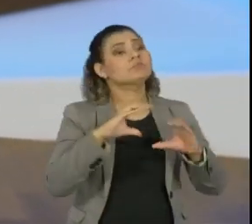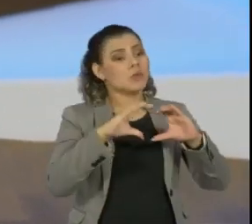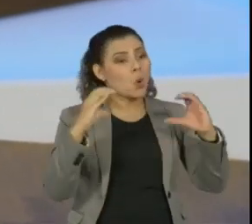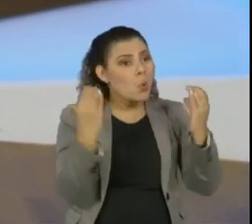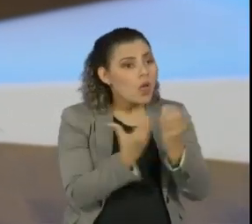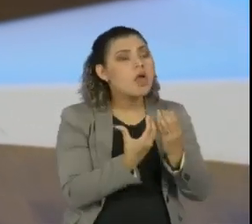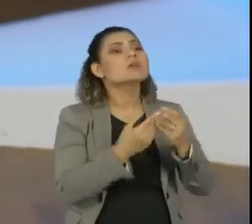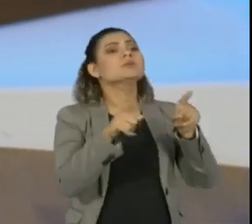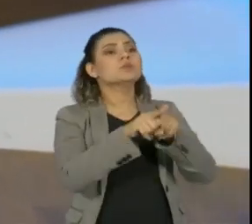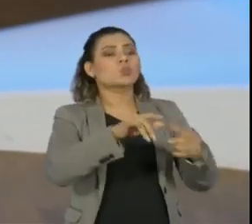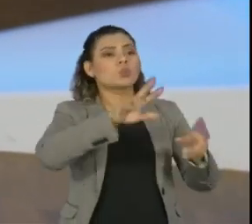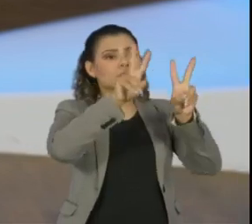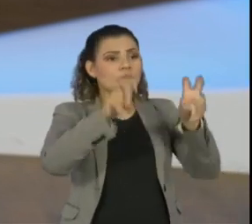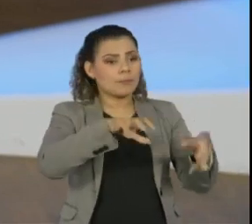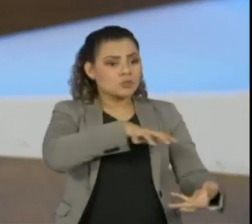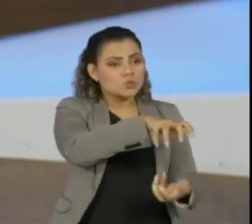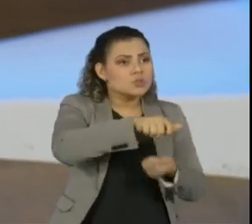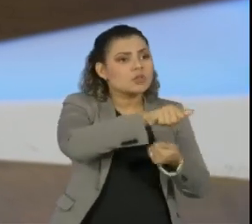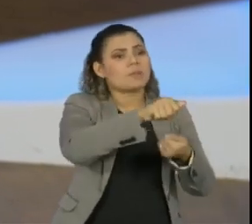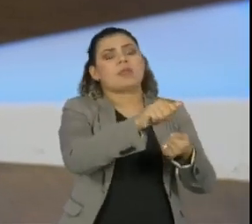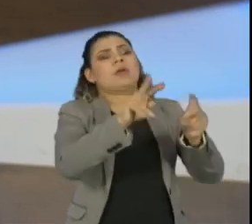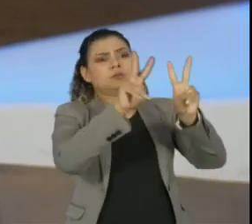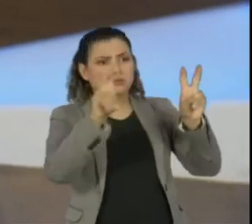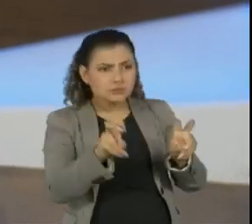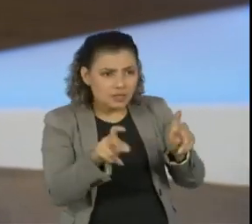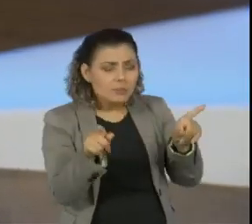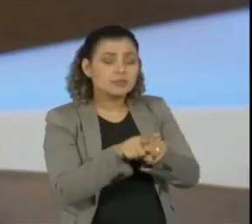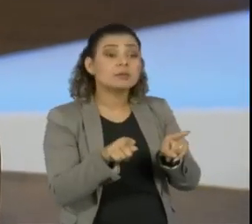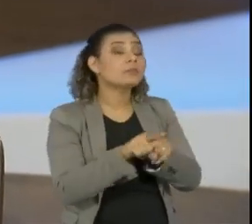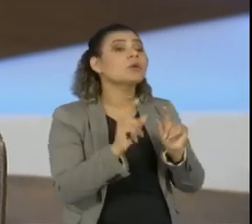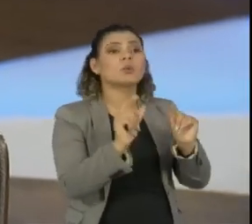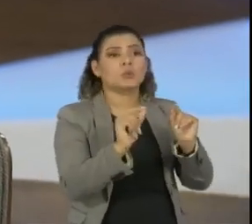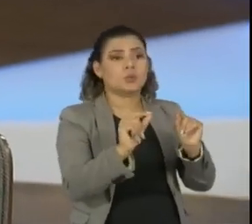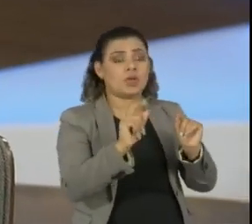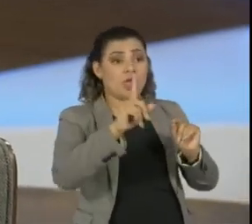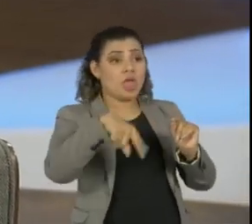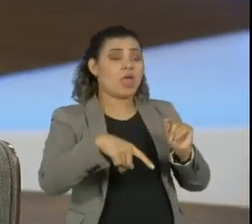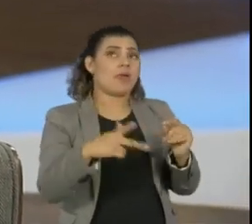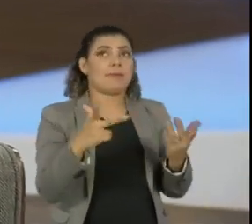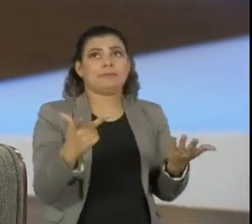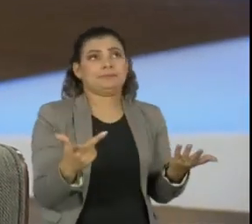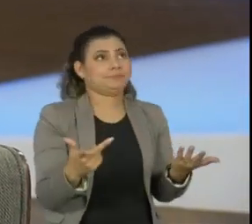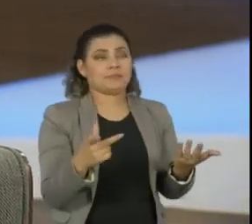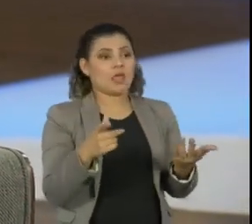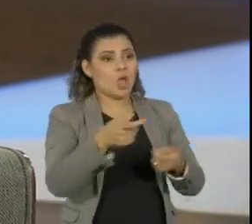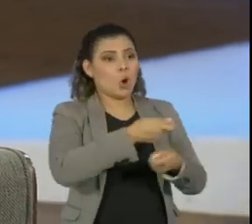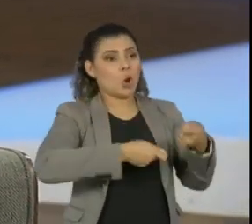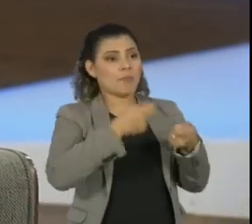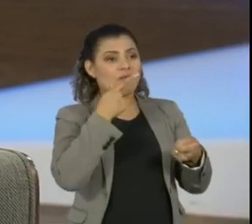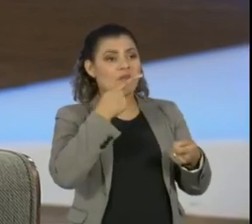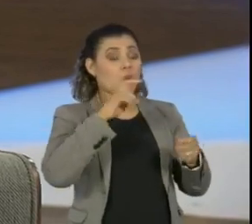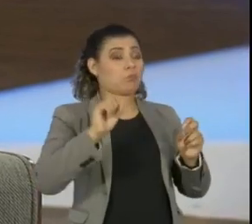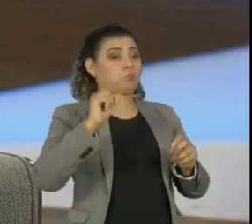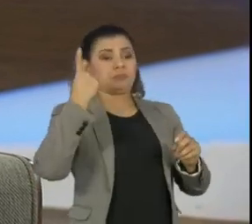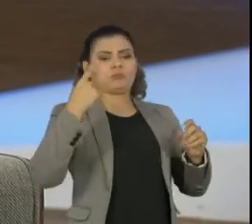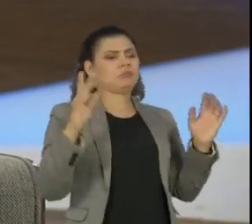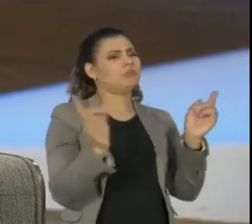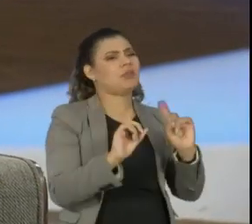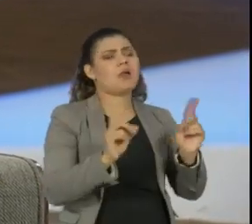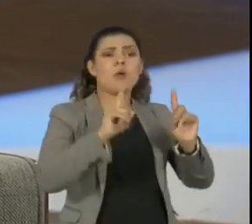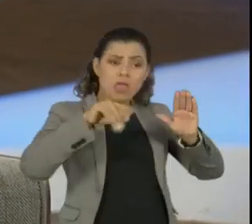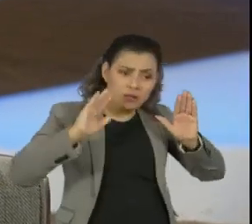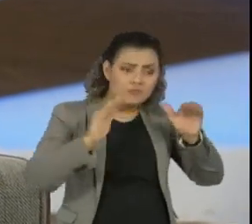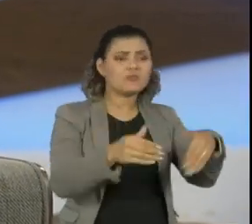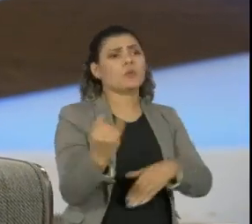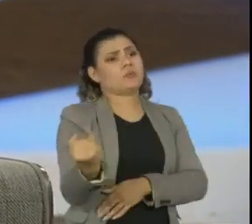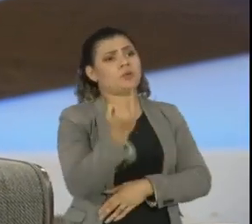tema da sustentabilidade do meio ambiente não é uma externalidade com jesus economistas deve ser levado em